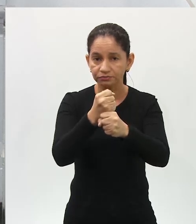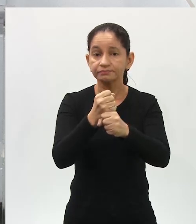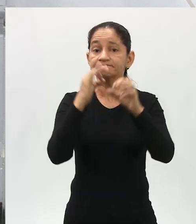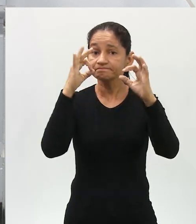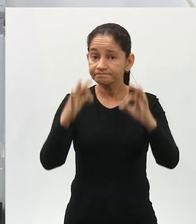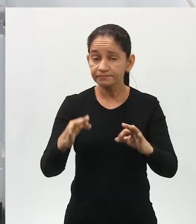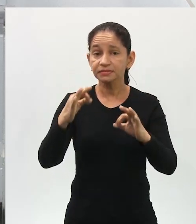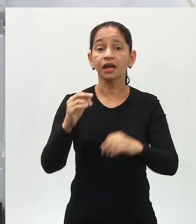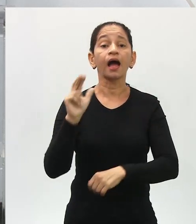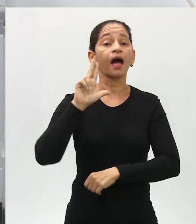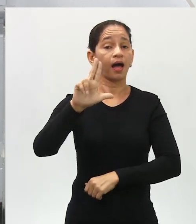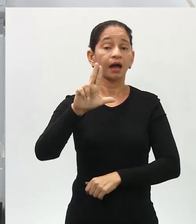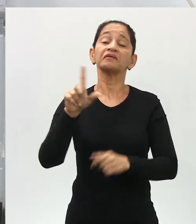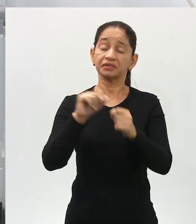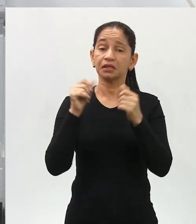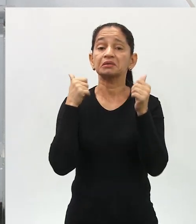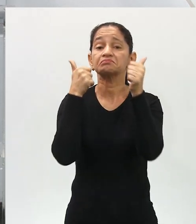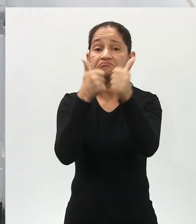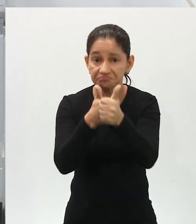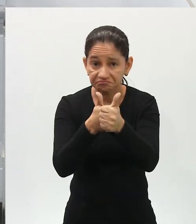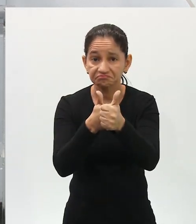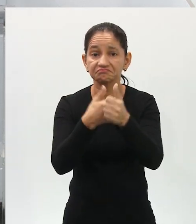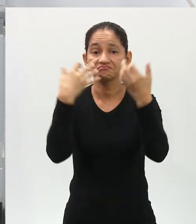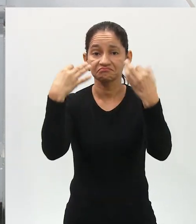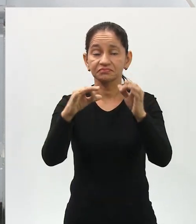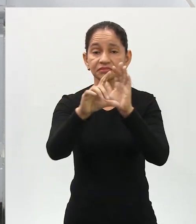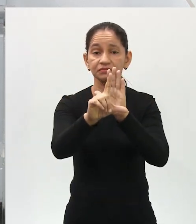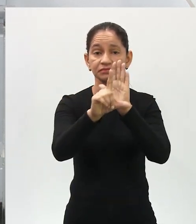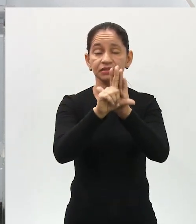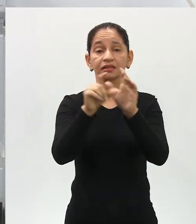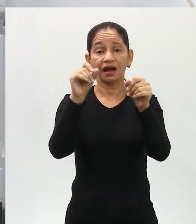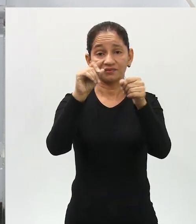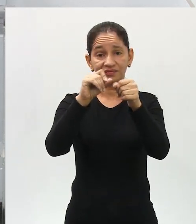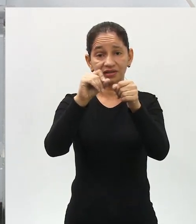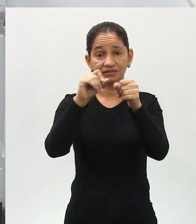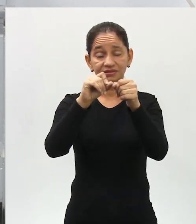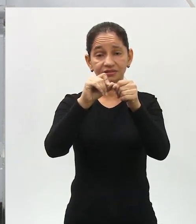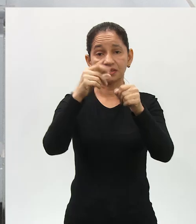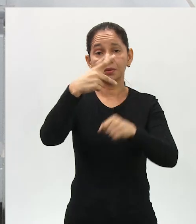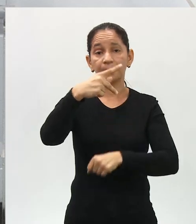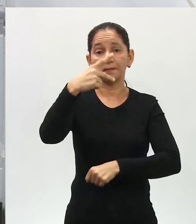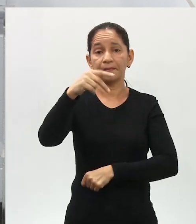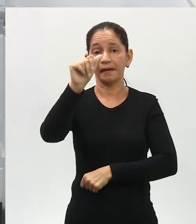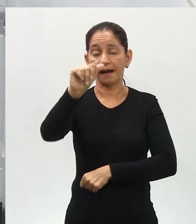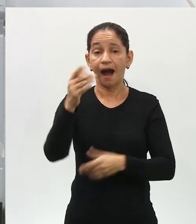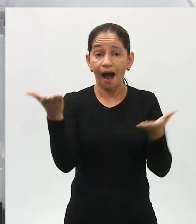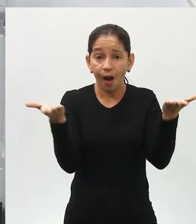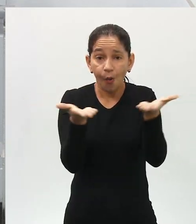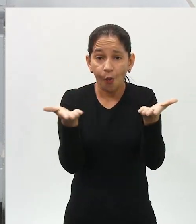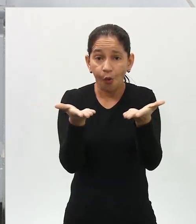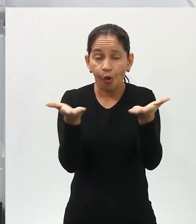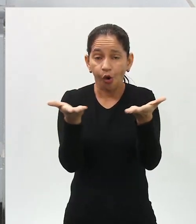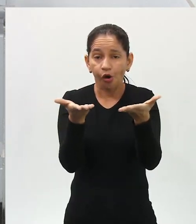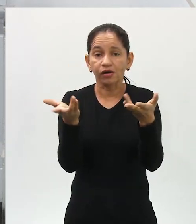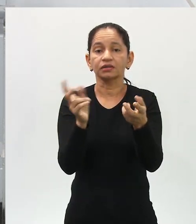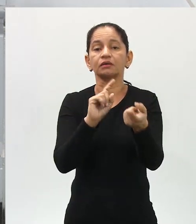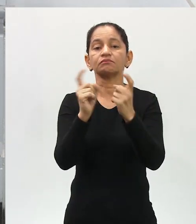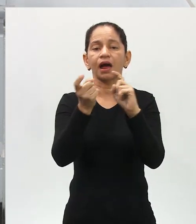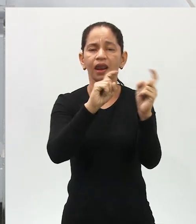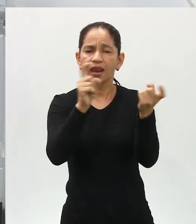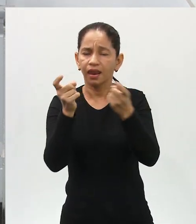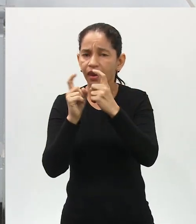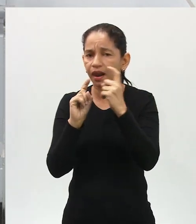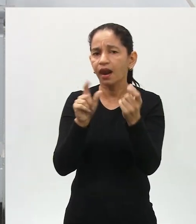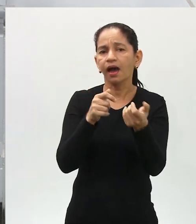no seu primeiro ano, eles estão elaborando a lei, eles estão elaborando o PPA a lei de diretrizes